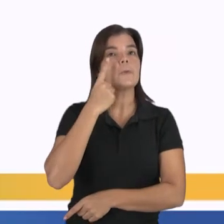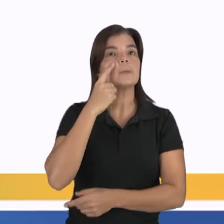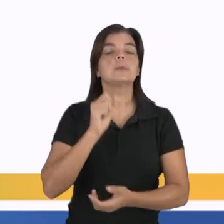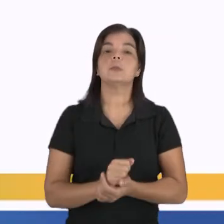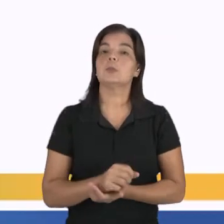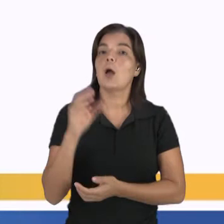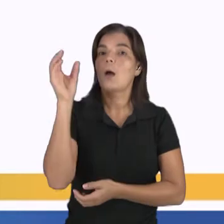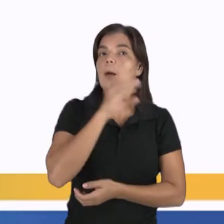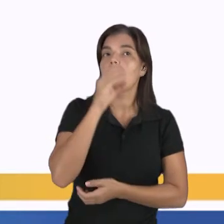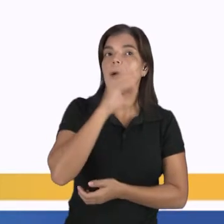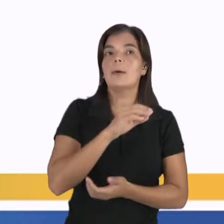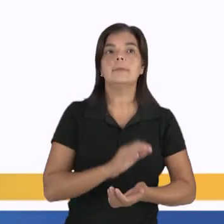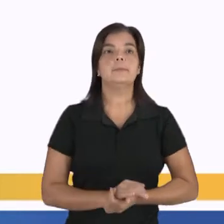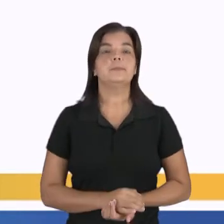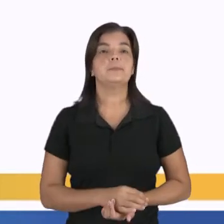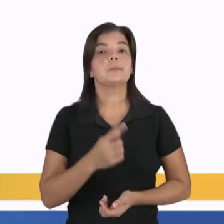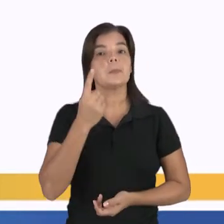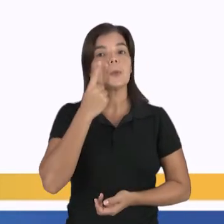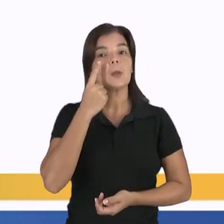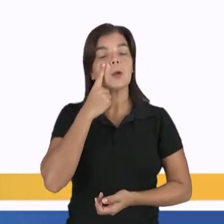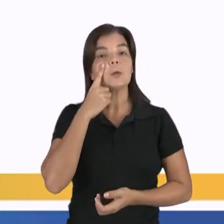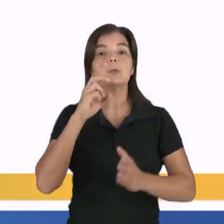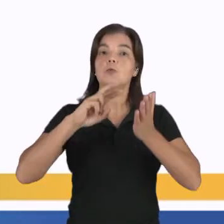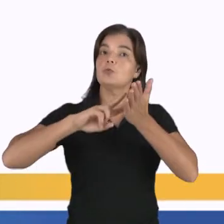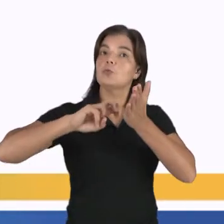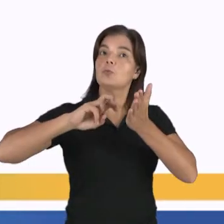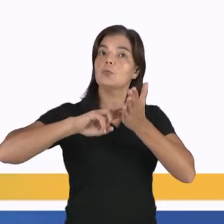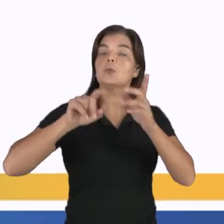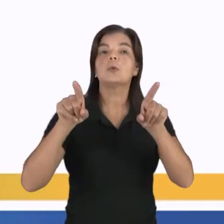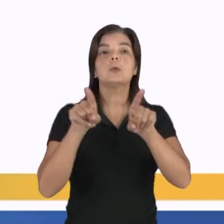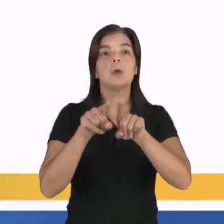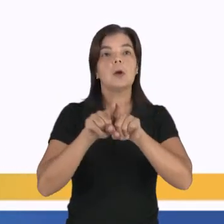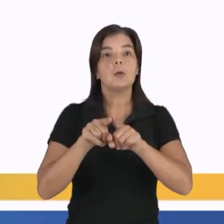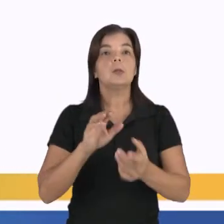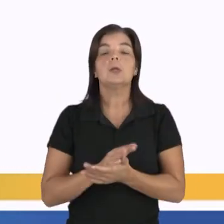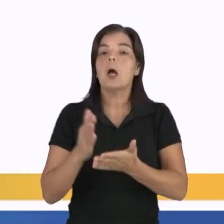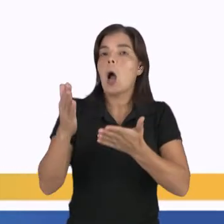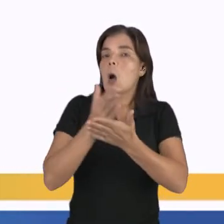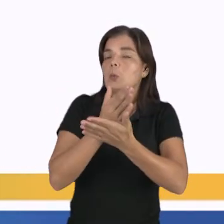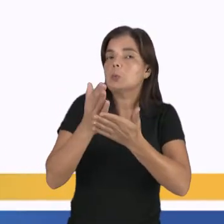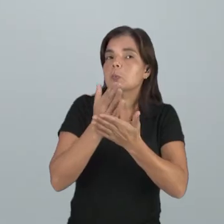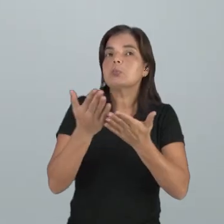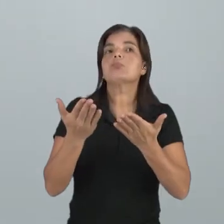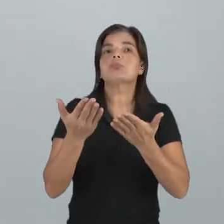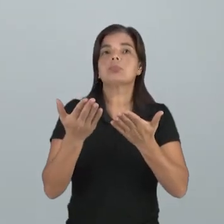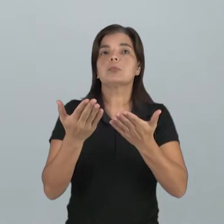enumerar rapidamente? A gente está falando de vocabulário, então tem certas